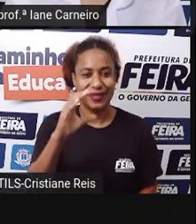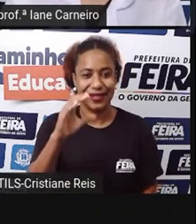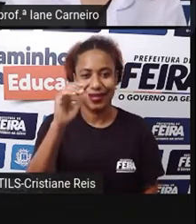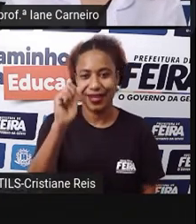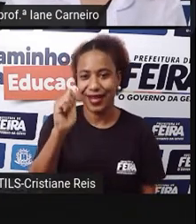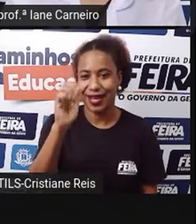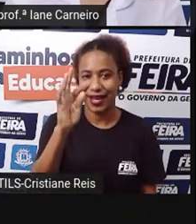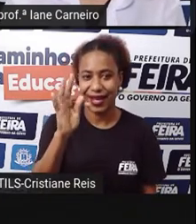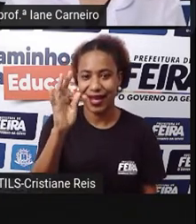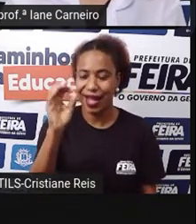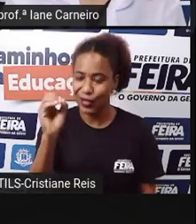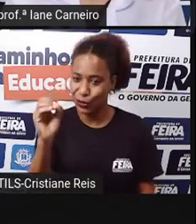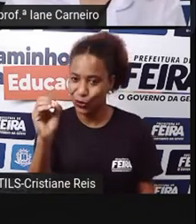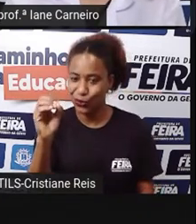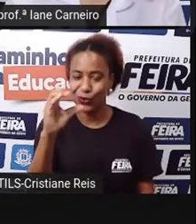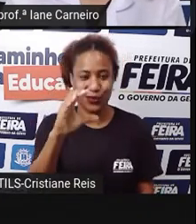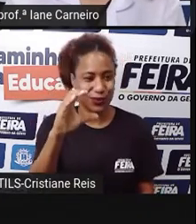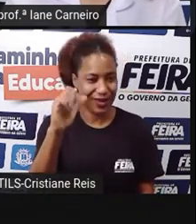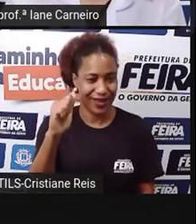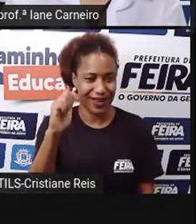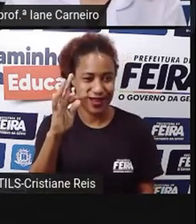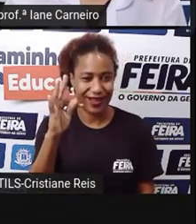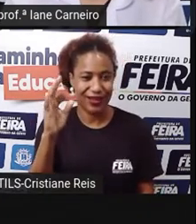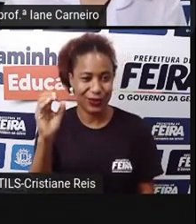cato, né? De catar, de pegar algo.